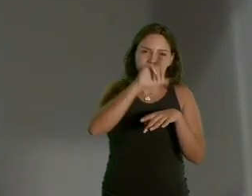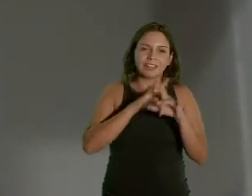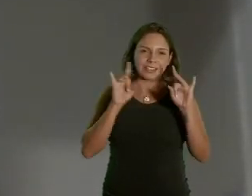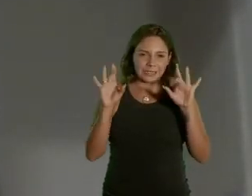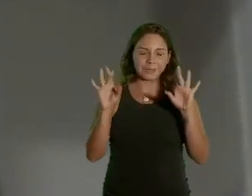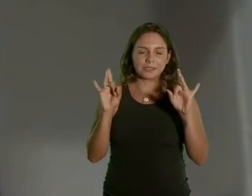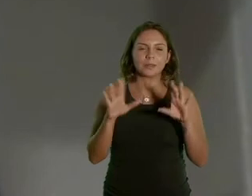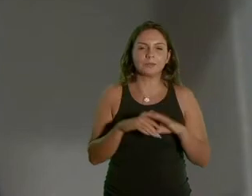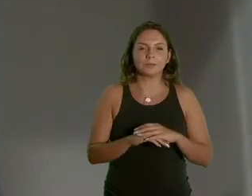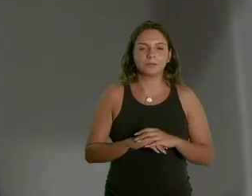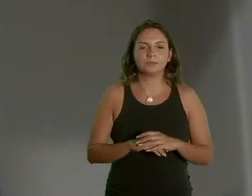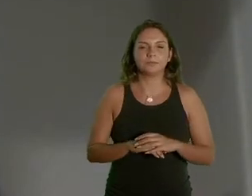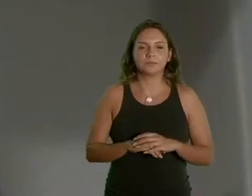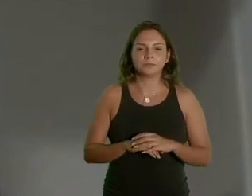né?